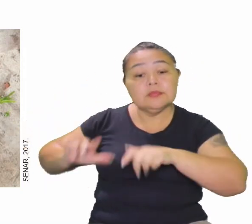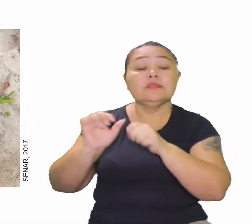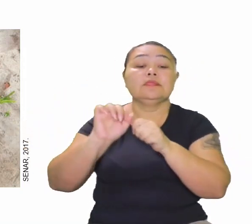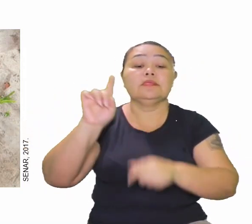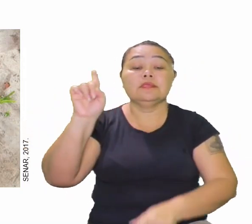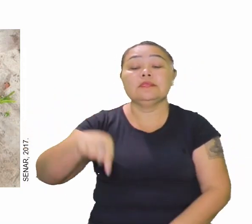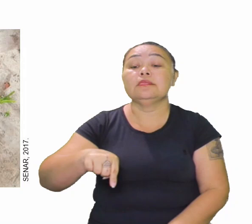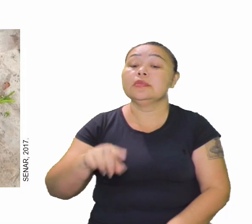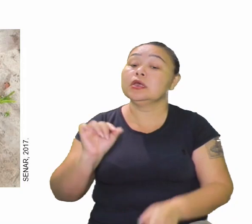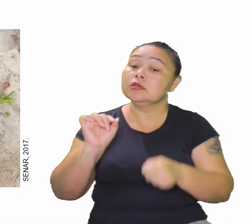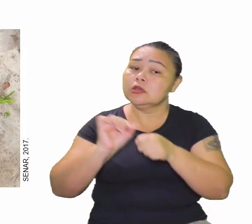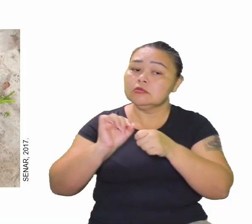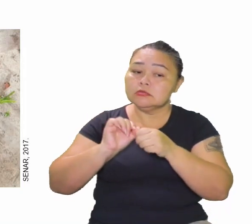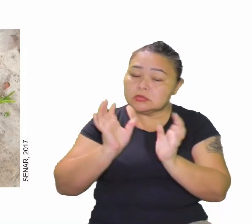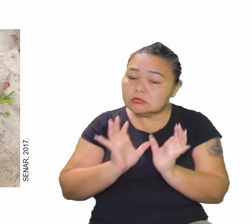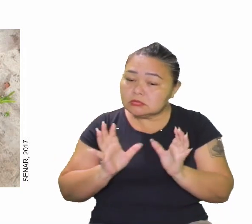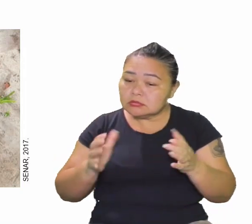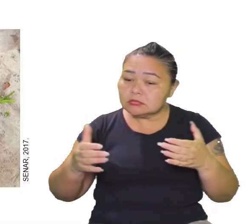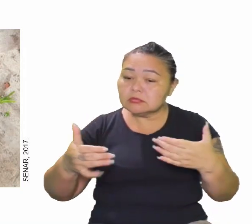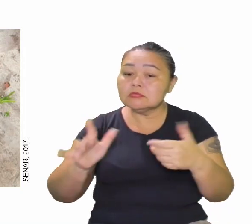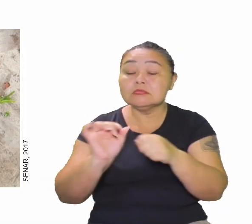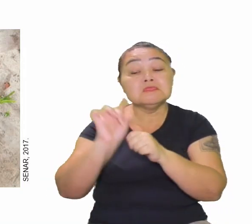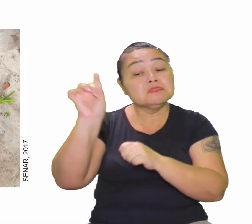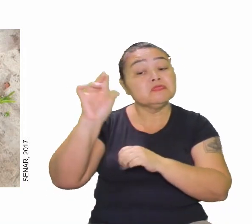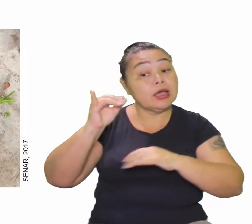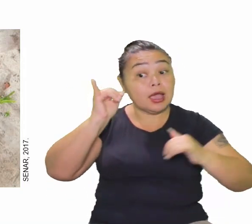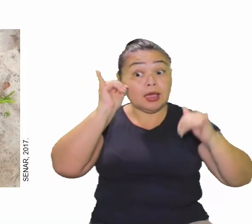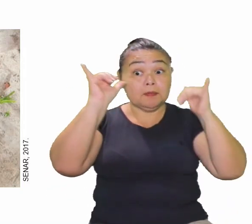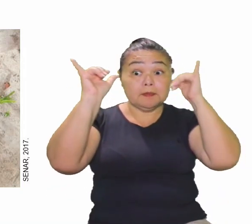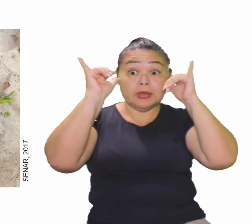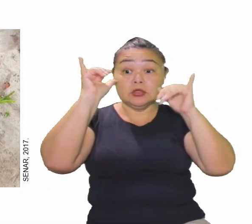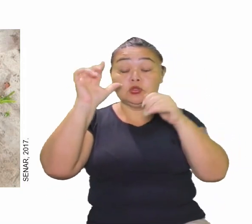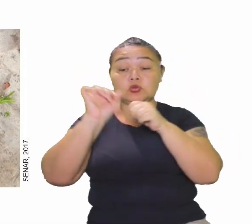e fazendo esse coroamento, você vai estar impedindo